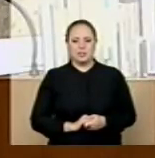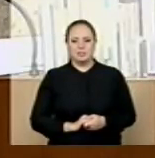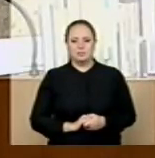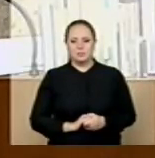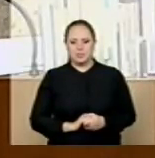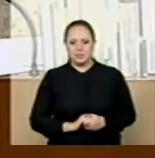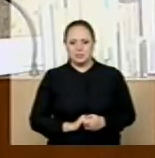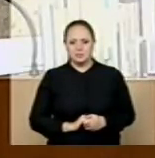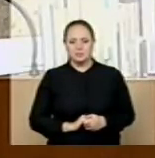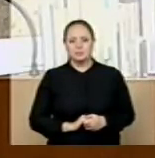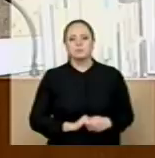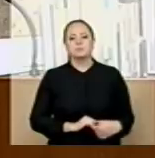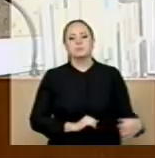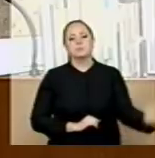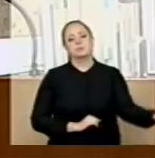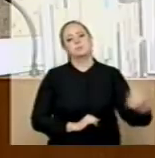julgamento,